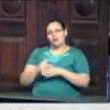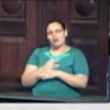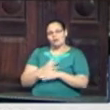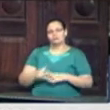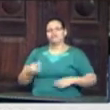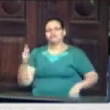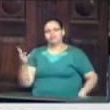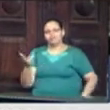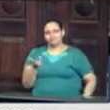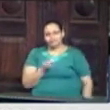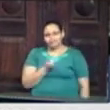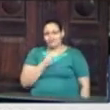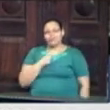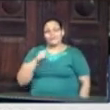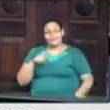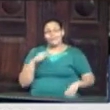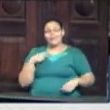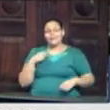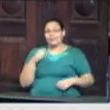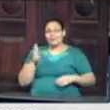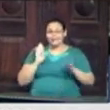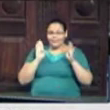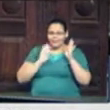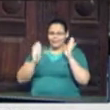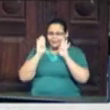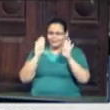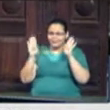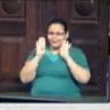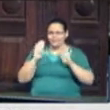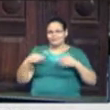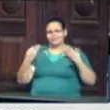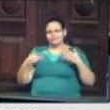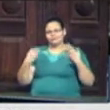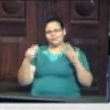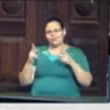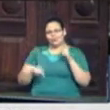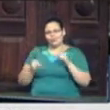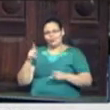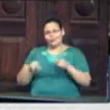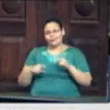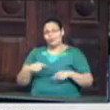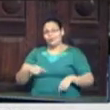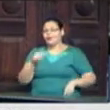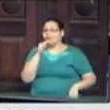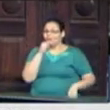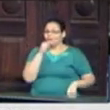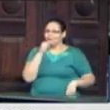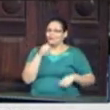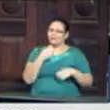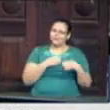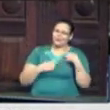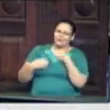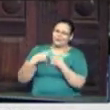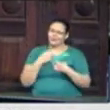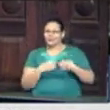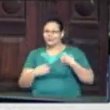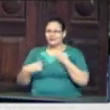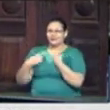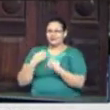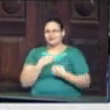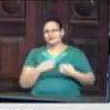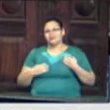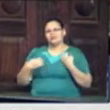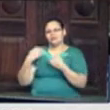maravilhosa, deixará a alegria do seu povo de lado para retratar a tristeza e a angústia de uma cidade